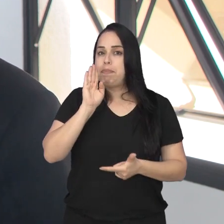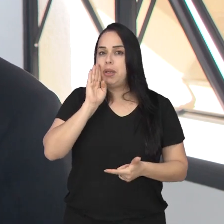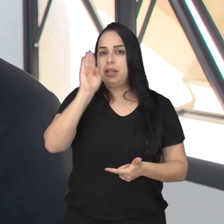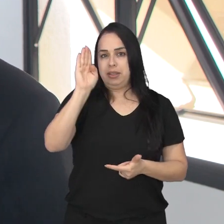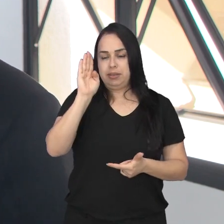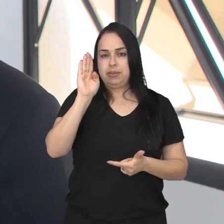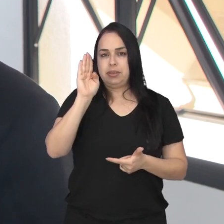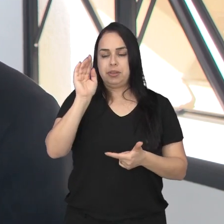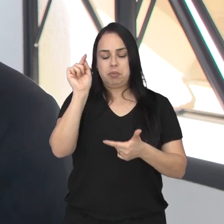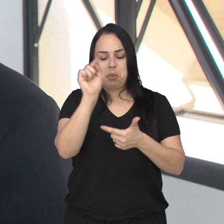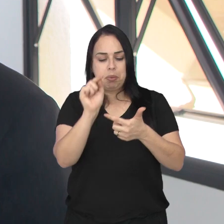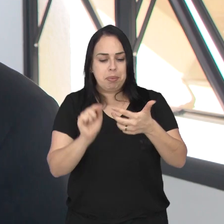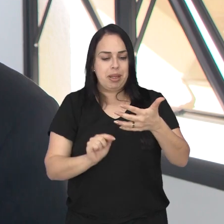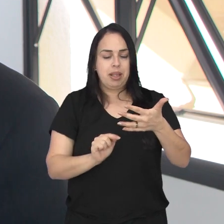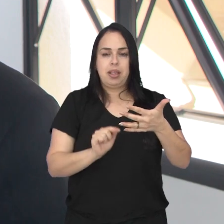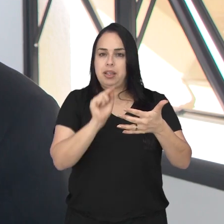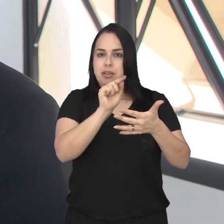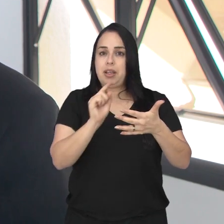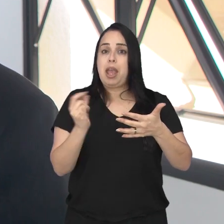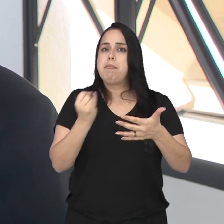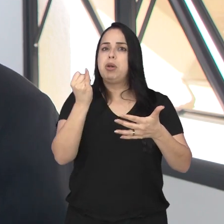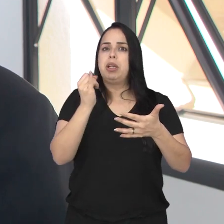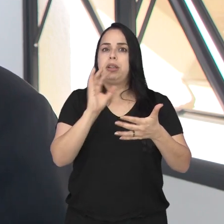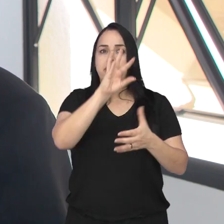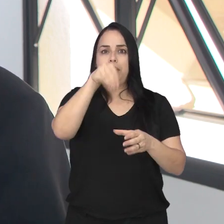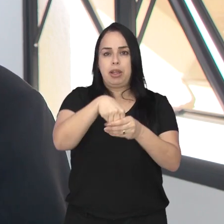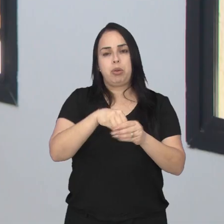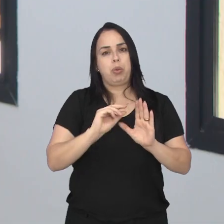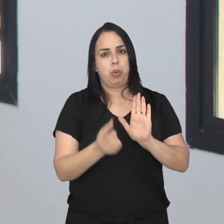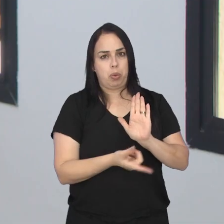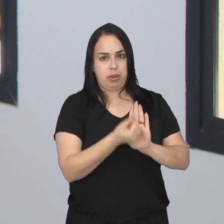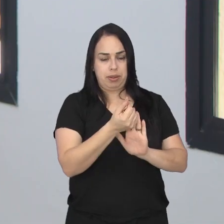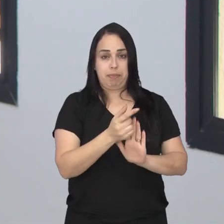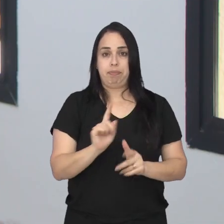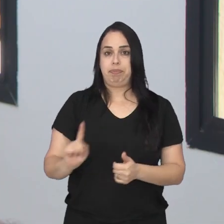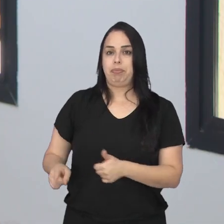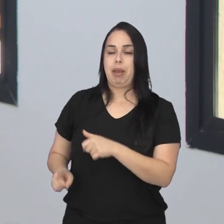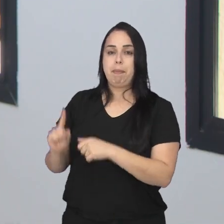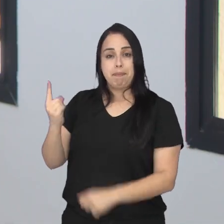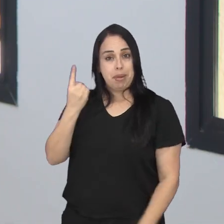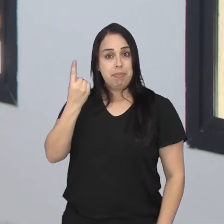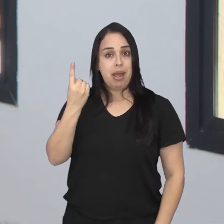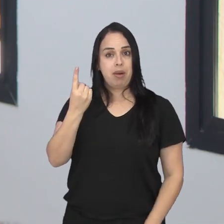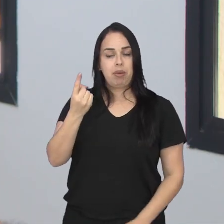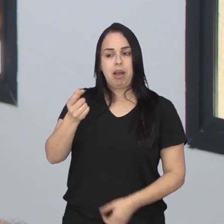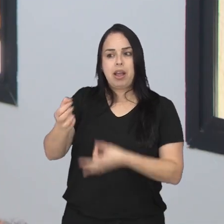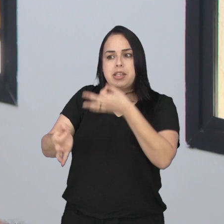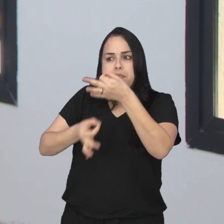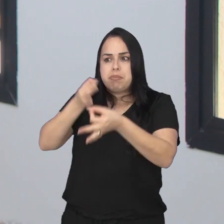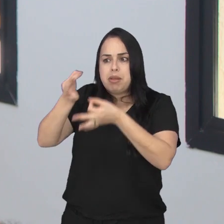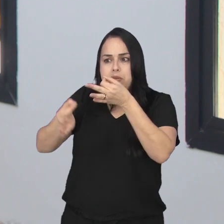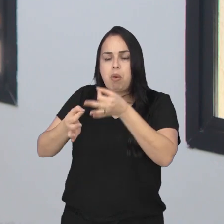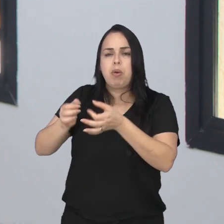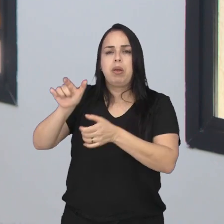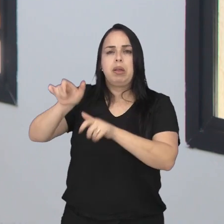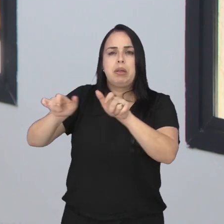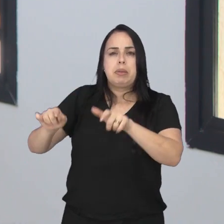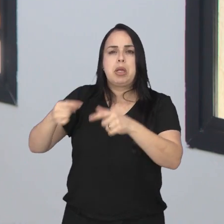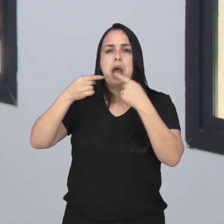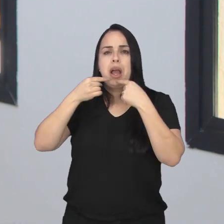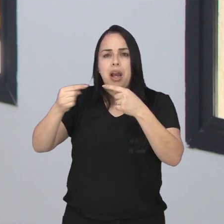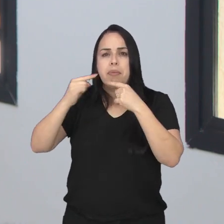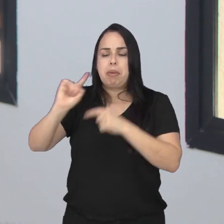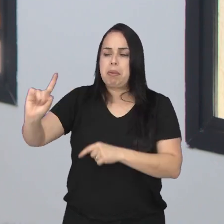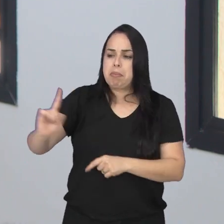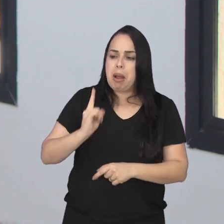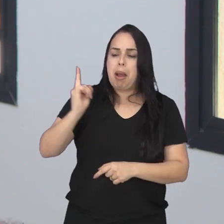principalmente que eu julgo ser importante no orçamento primeiro é atender a clamor da população aí porque todo mundo vem